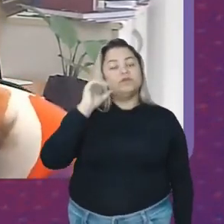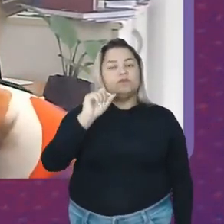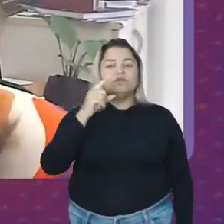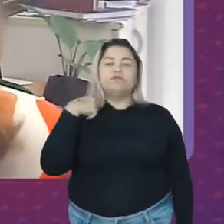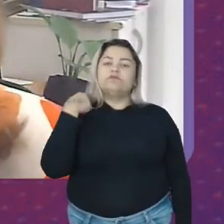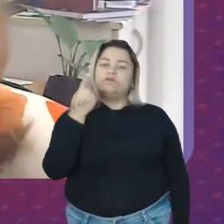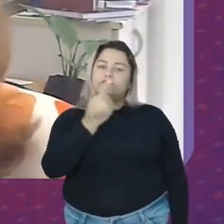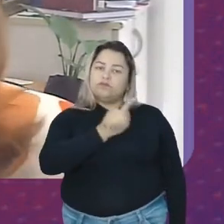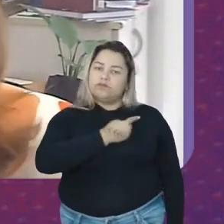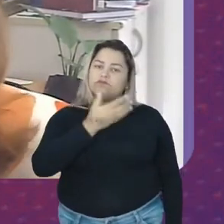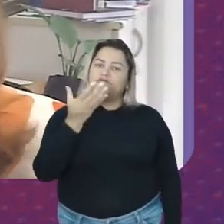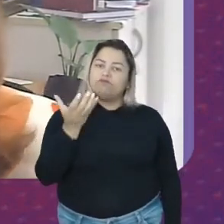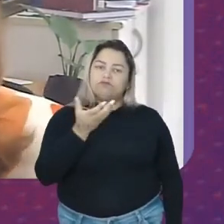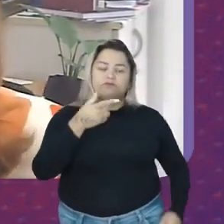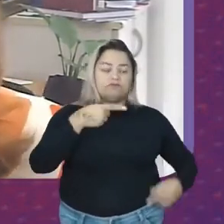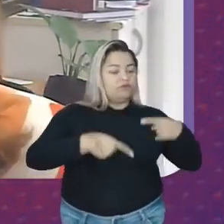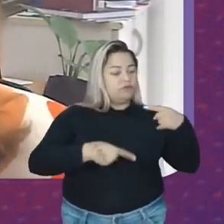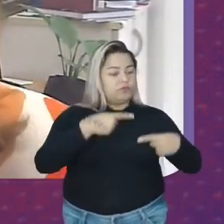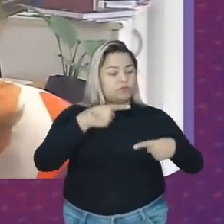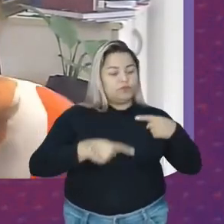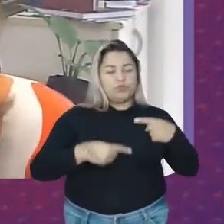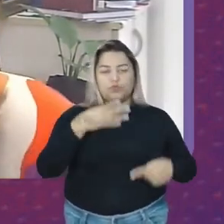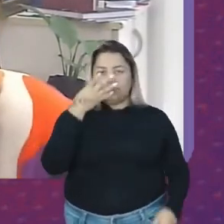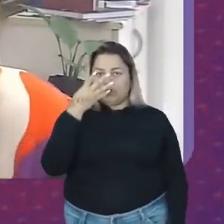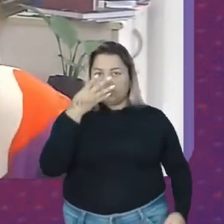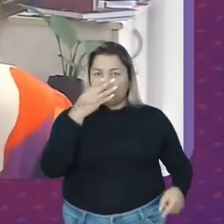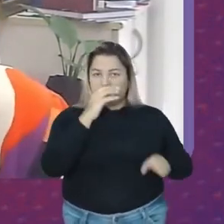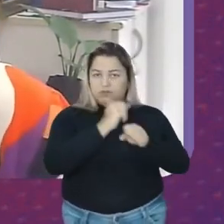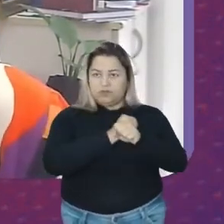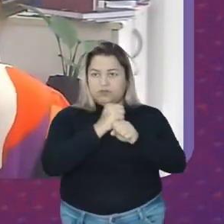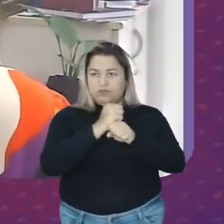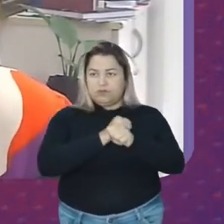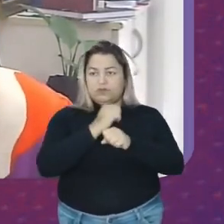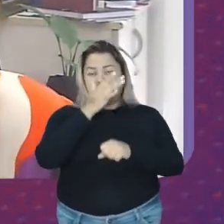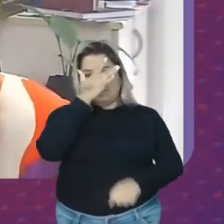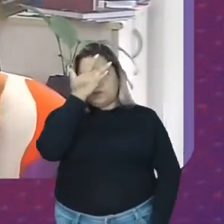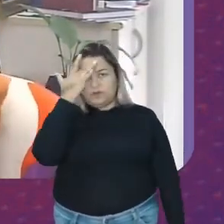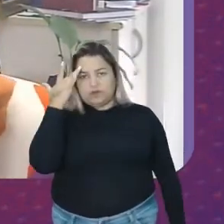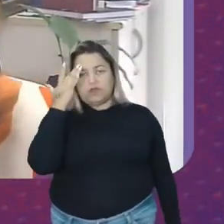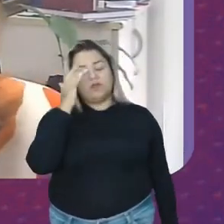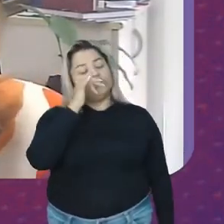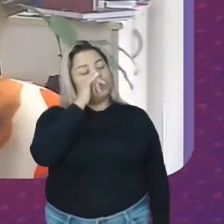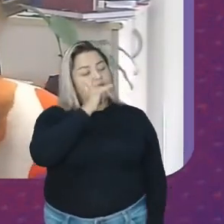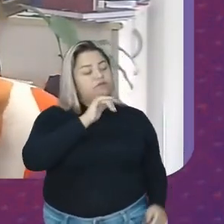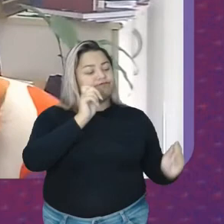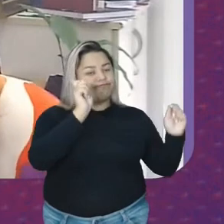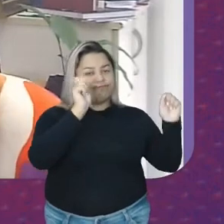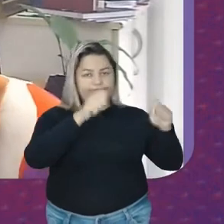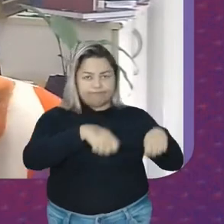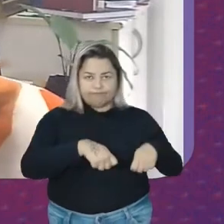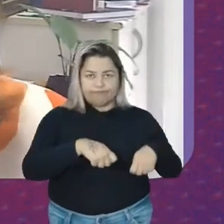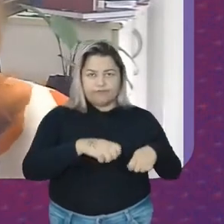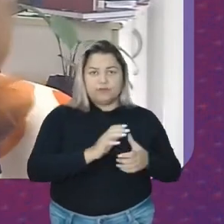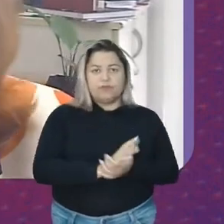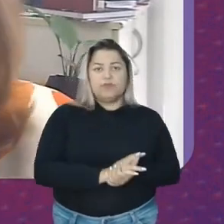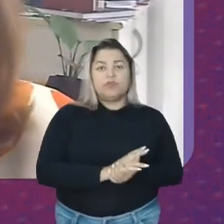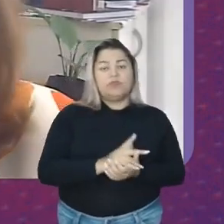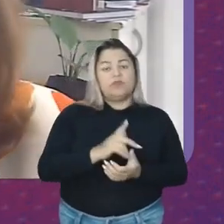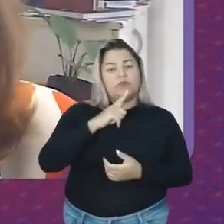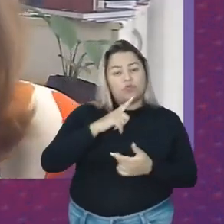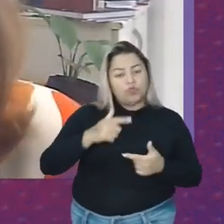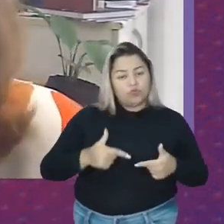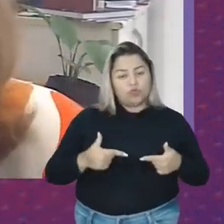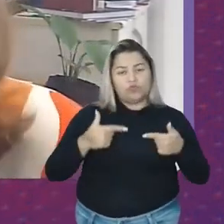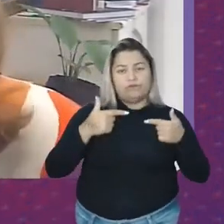quer debater por esses 4 anos, como o que efetivamente as mulheres precisam para isso. Então, a gente tem a questão do